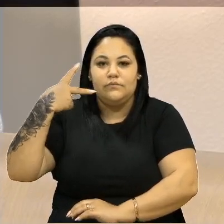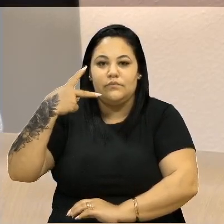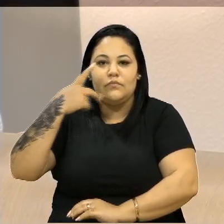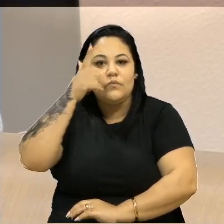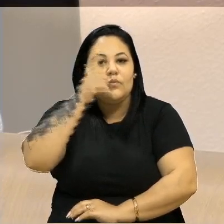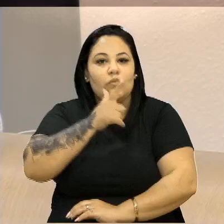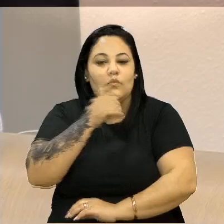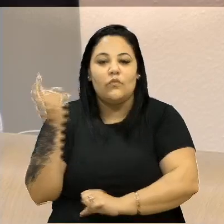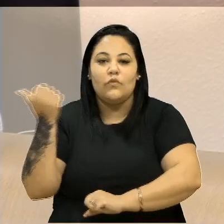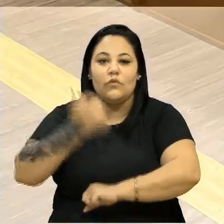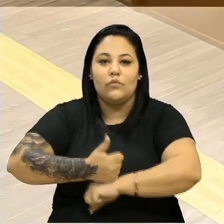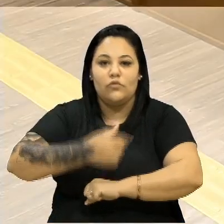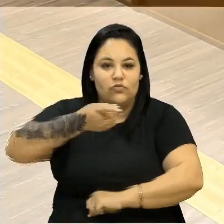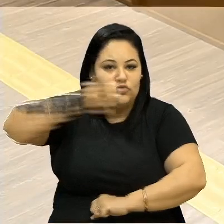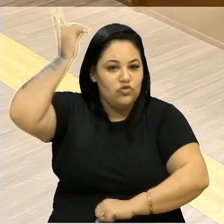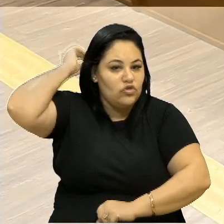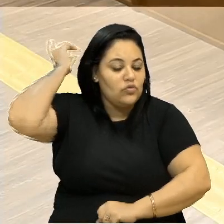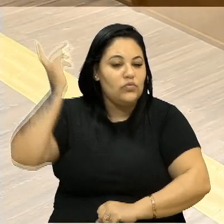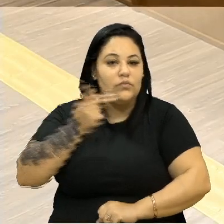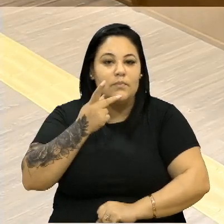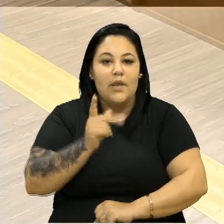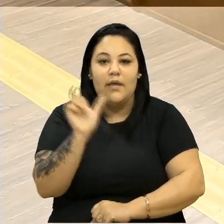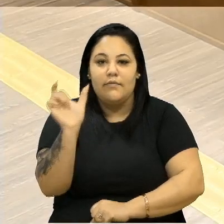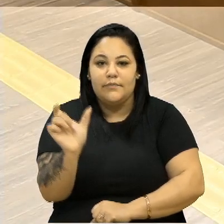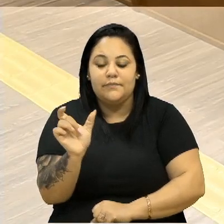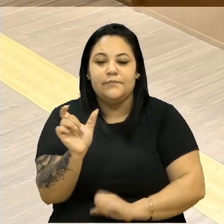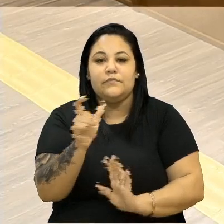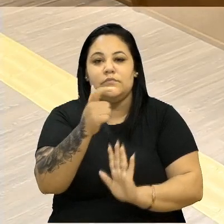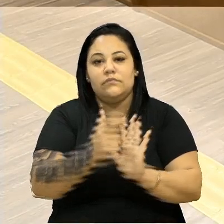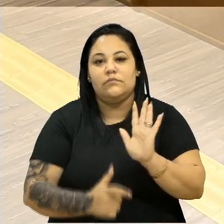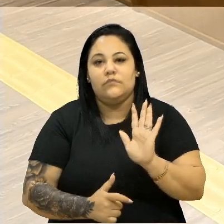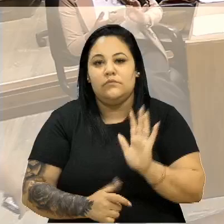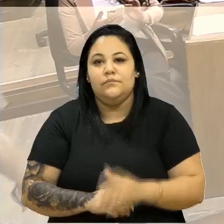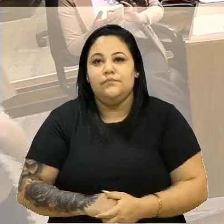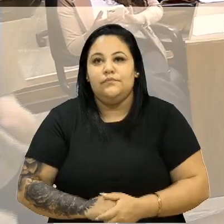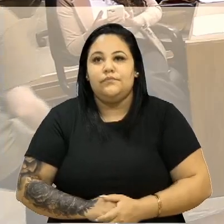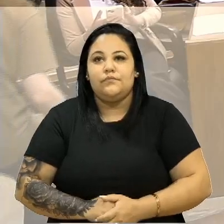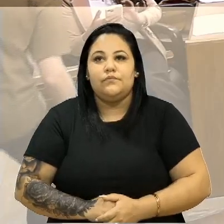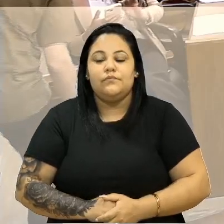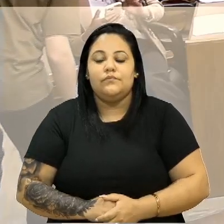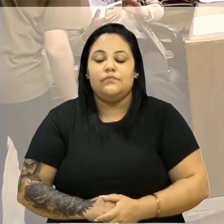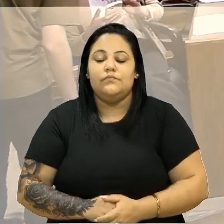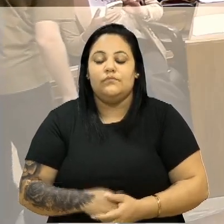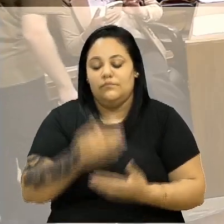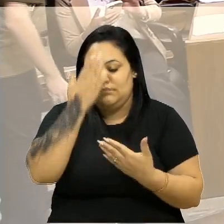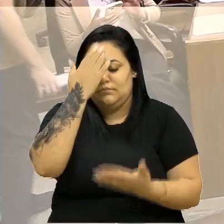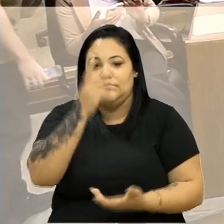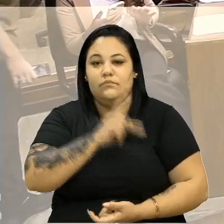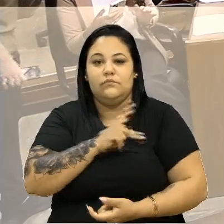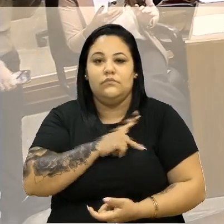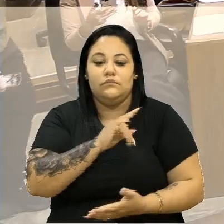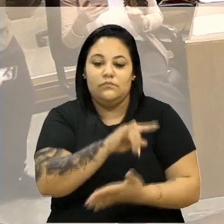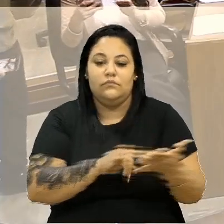vereador Lucas Gil. Com a palavra, o relator ad-hoc para a leitura do parecer. Obrigado, presidente. Parecer número